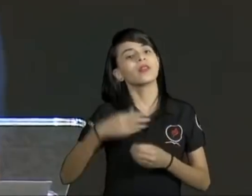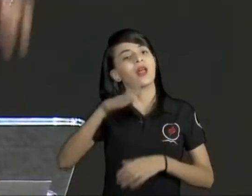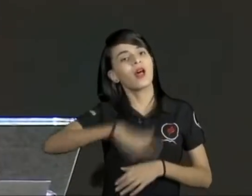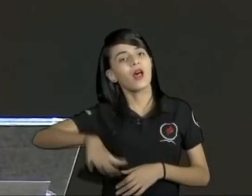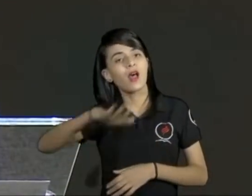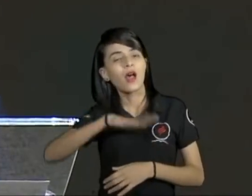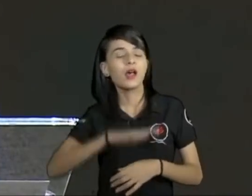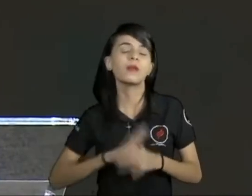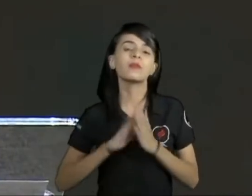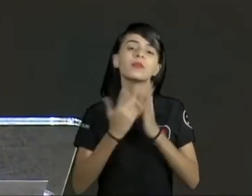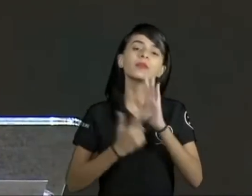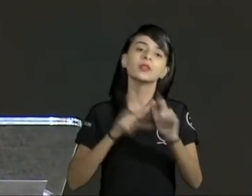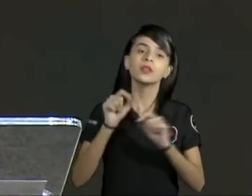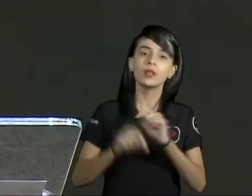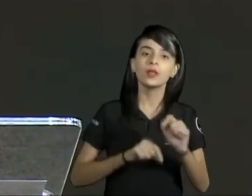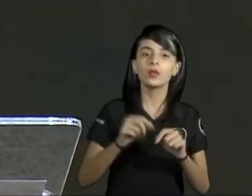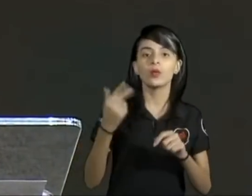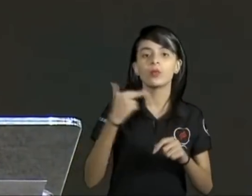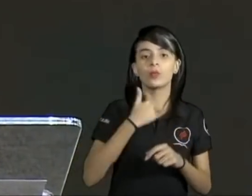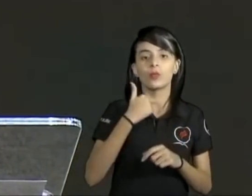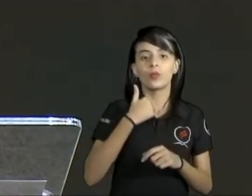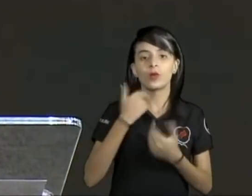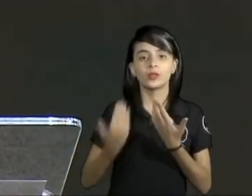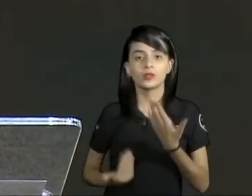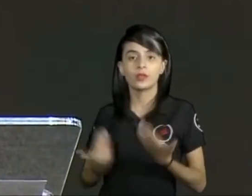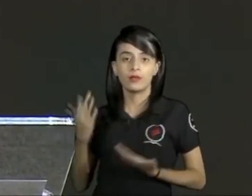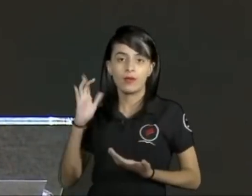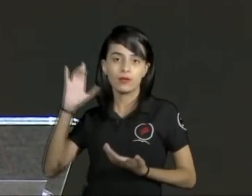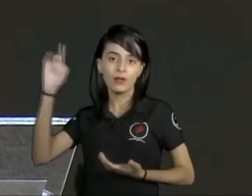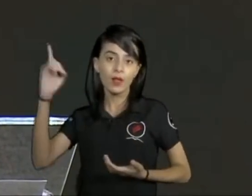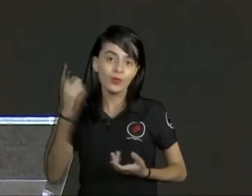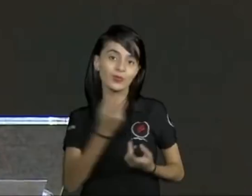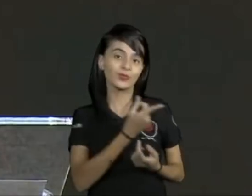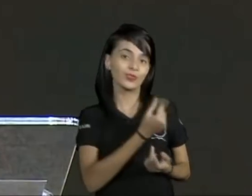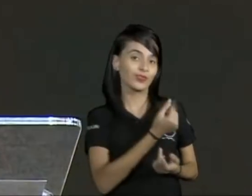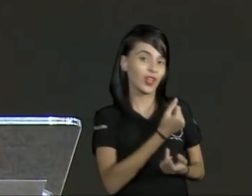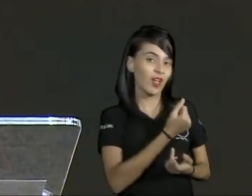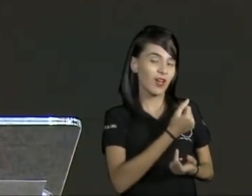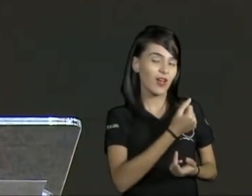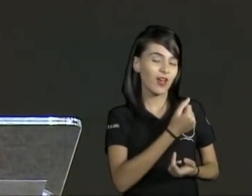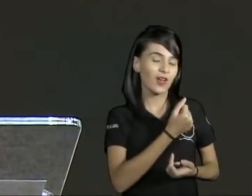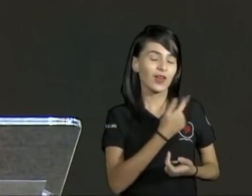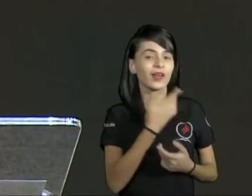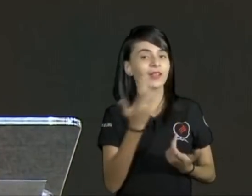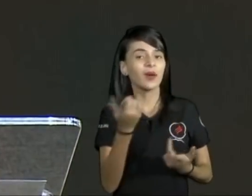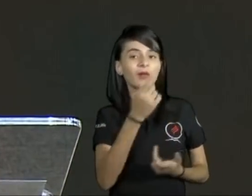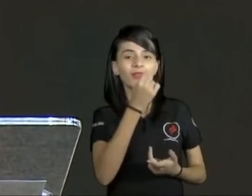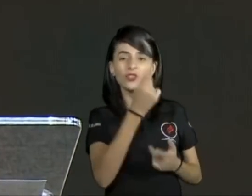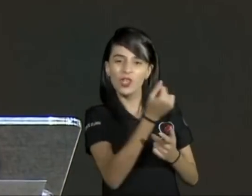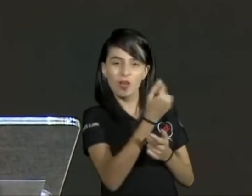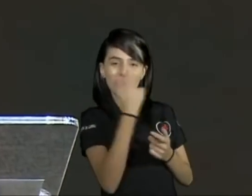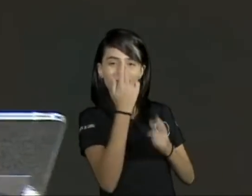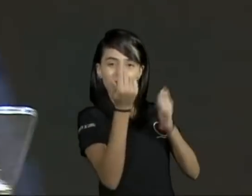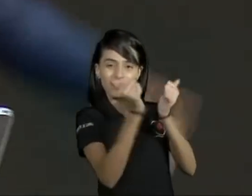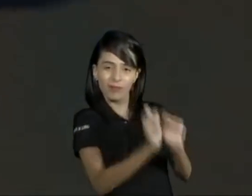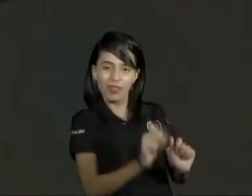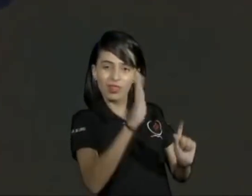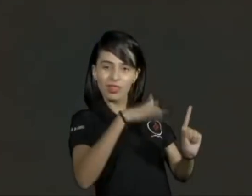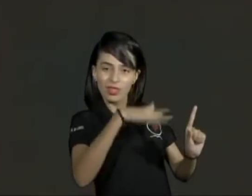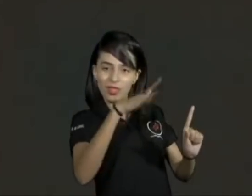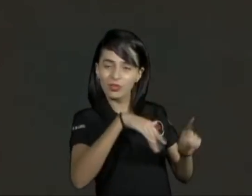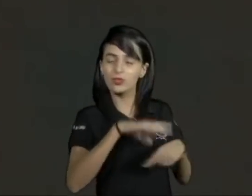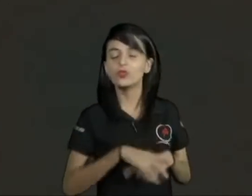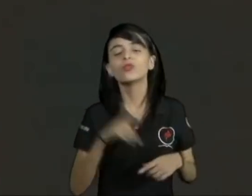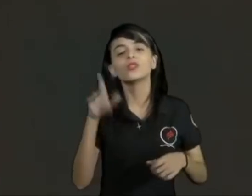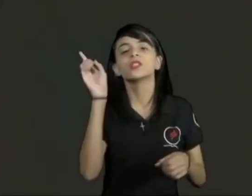a Bíblia diz que você não pode servir a Deus e ao dinheiro então a Bíblia coloca o dinheiro como um Deus e